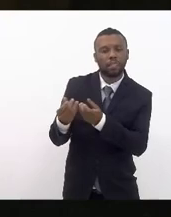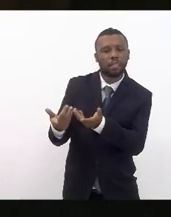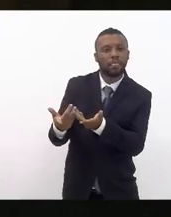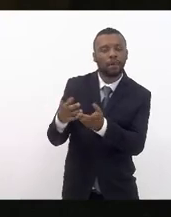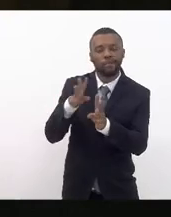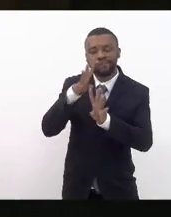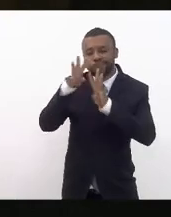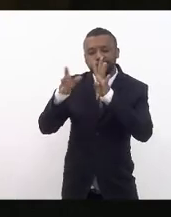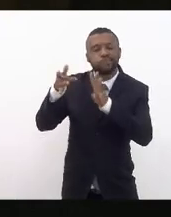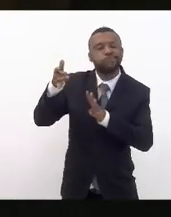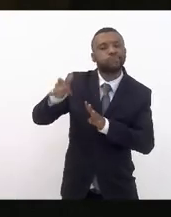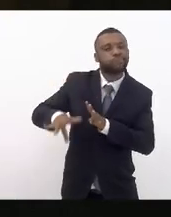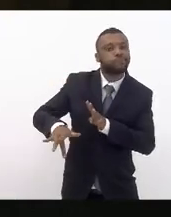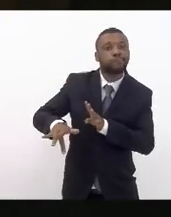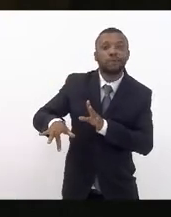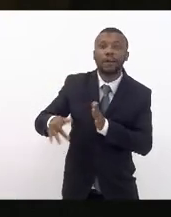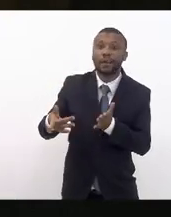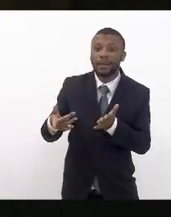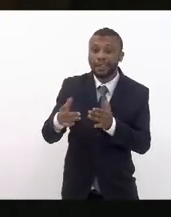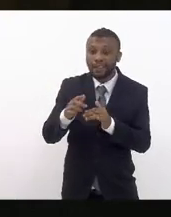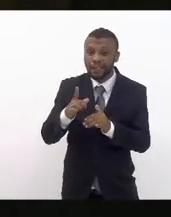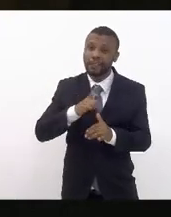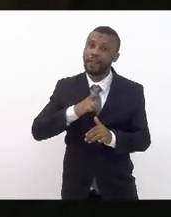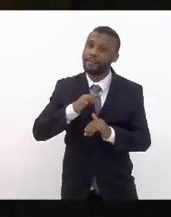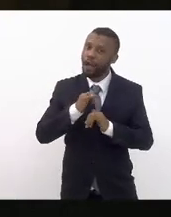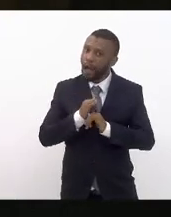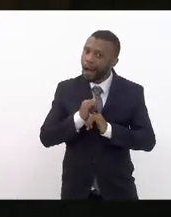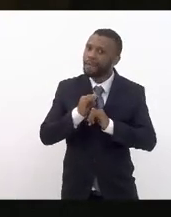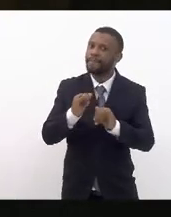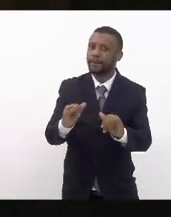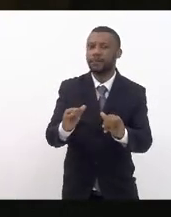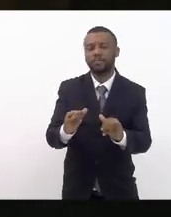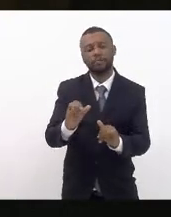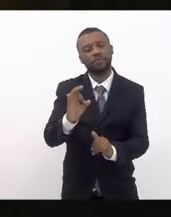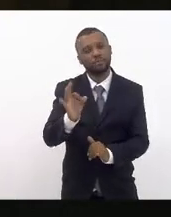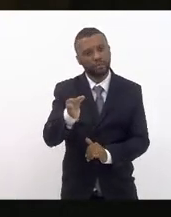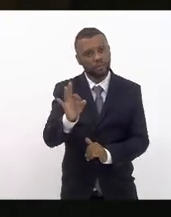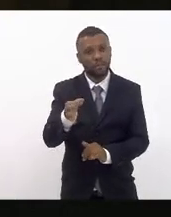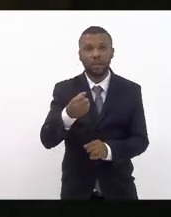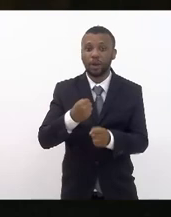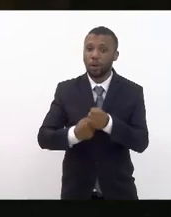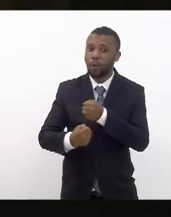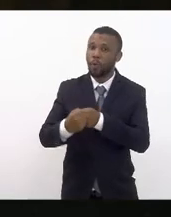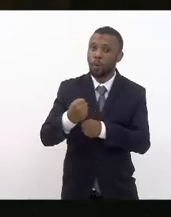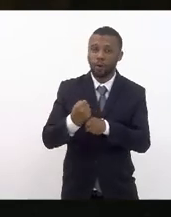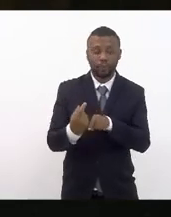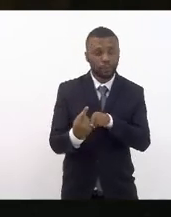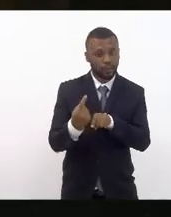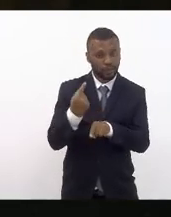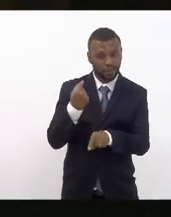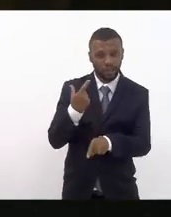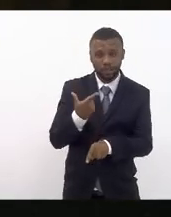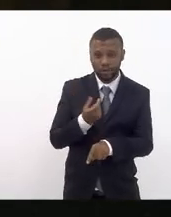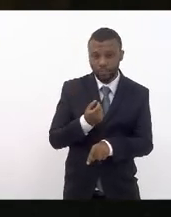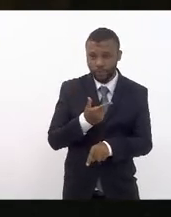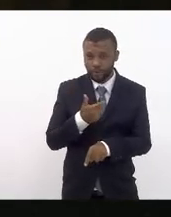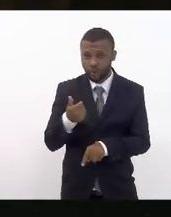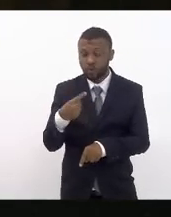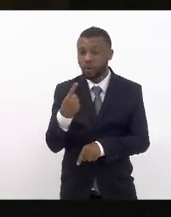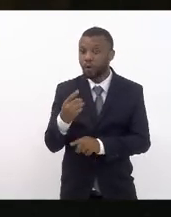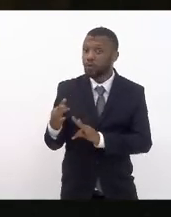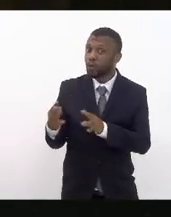não faltou o aviso desta casa. O ano passado, nós todos